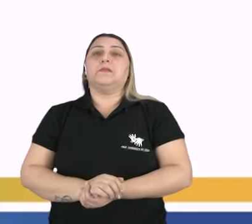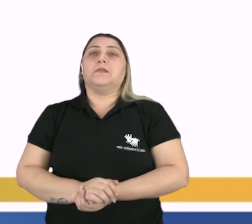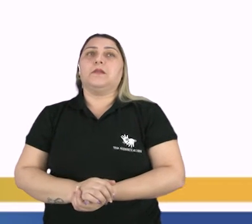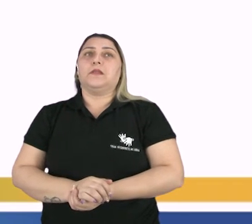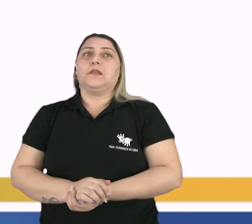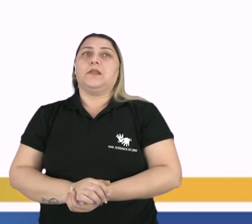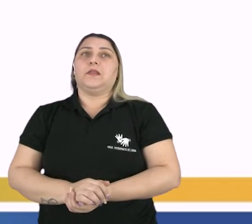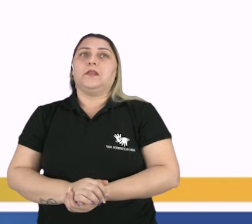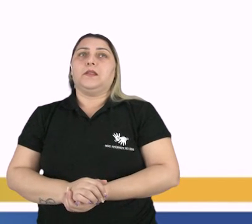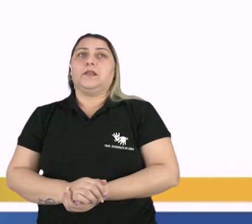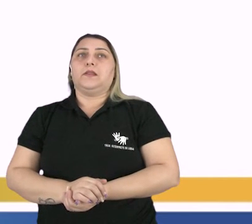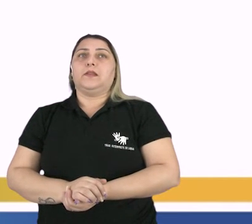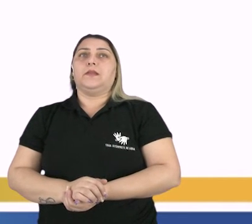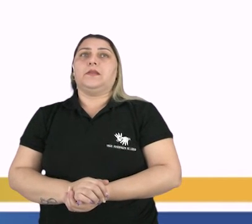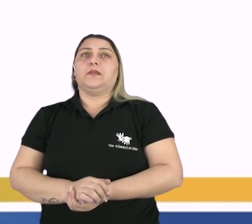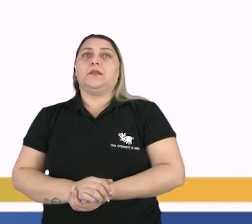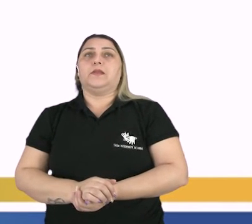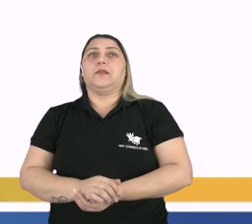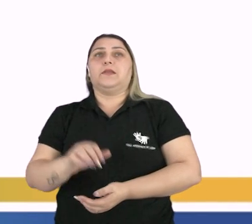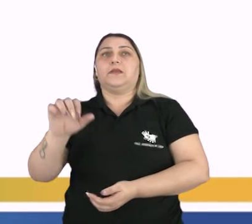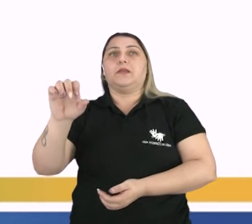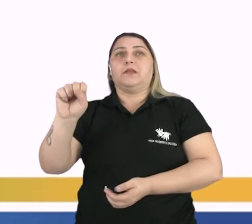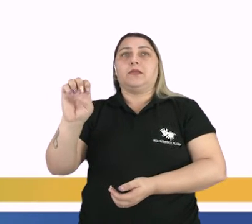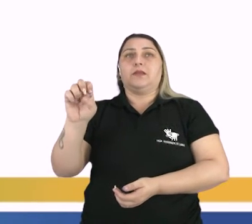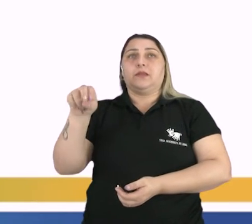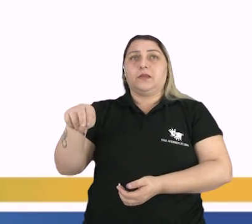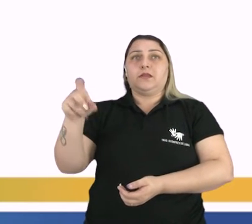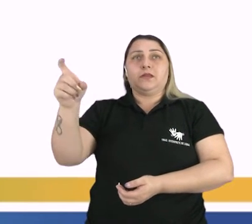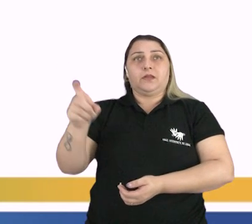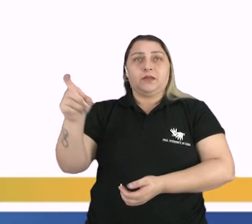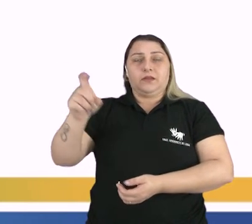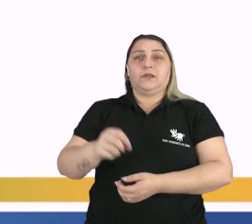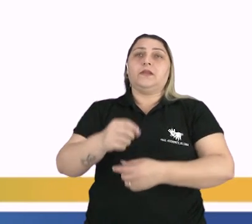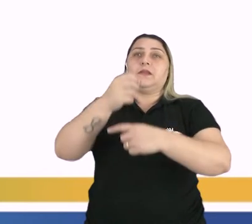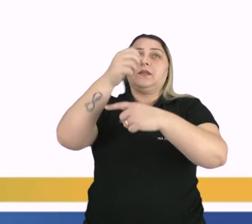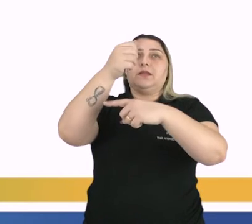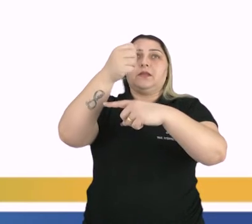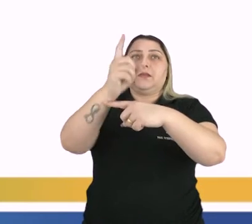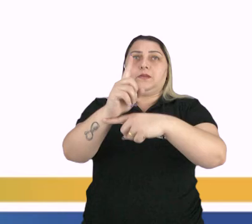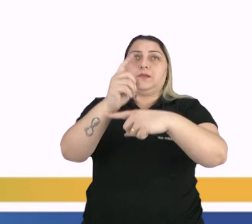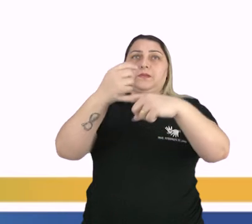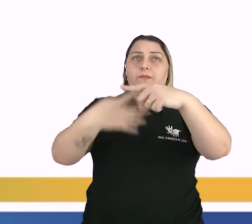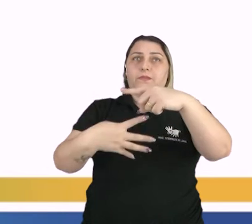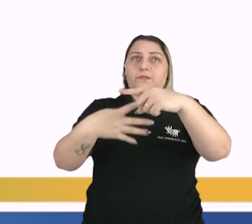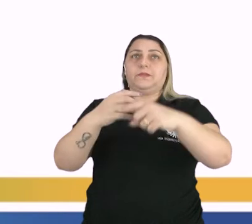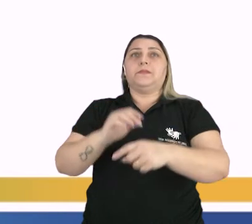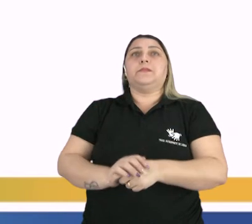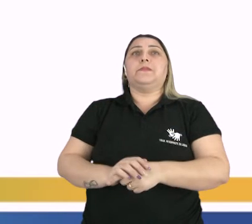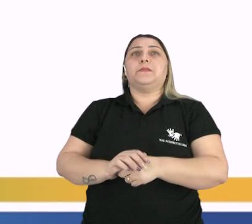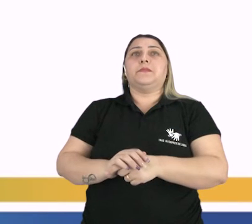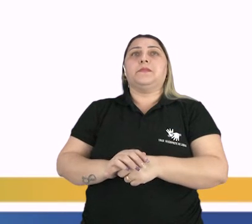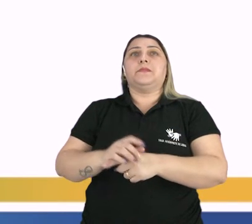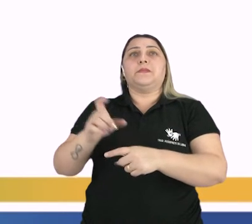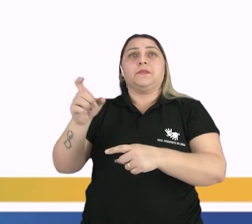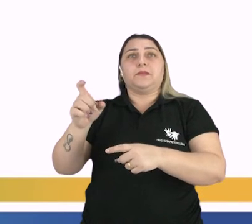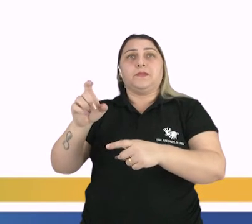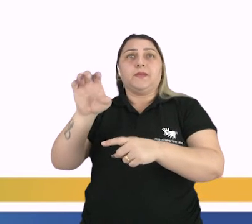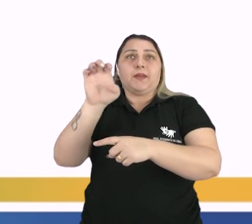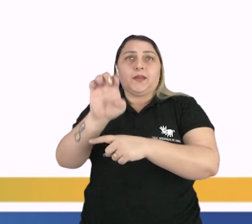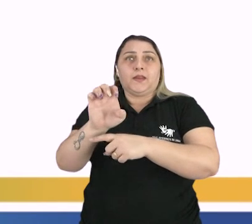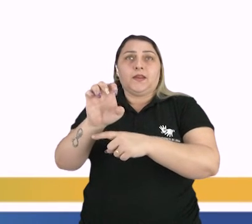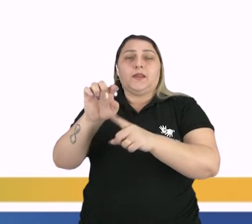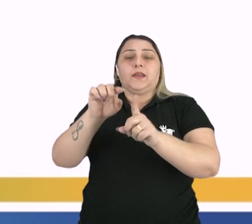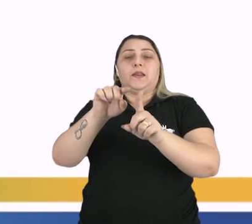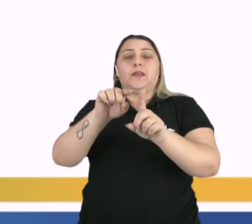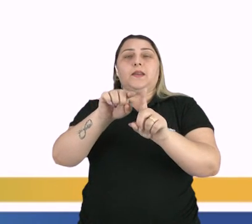exercício. Então, considerando o seno de x igual a 1/4, né? Com o intervalo